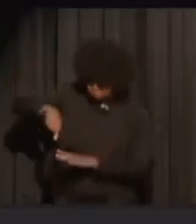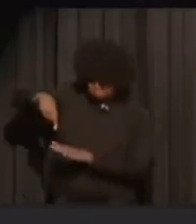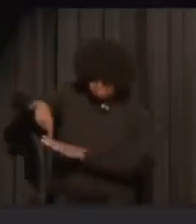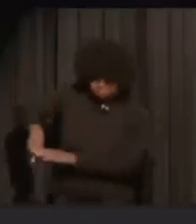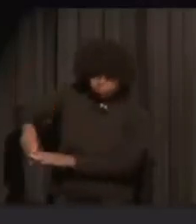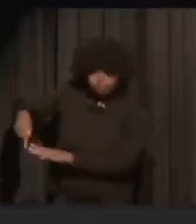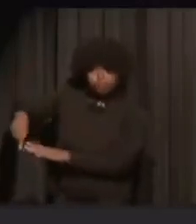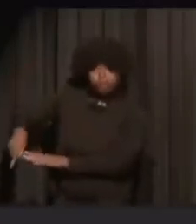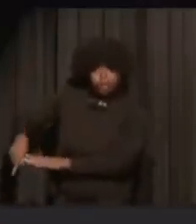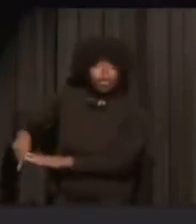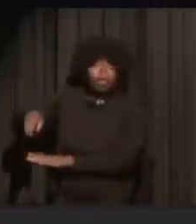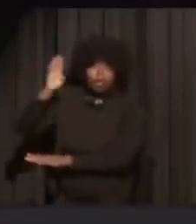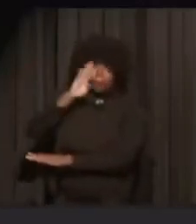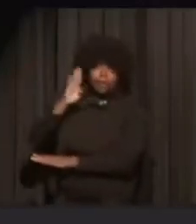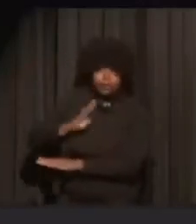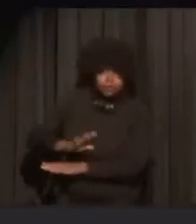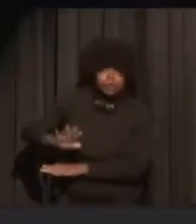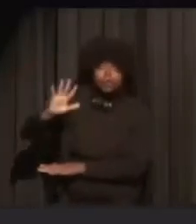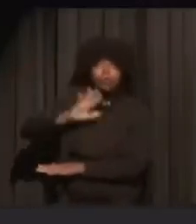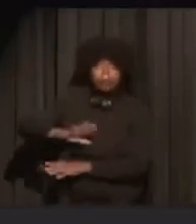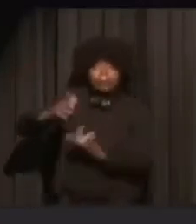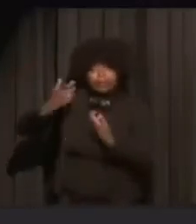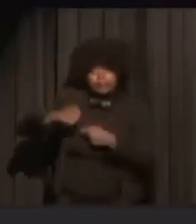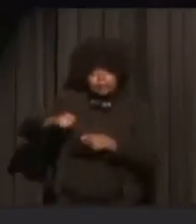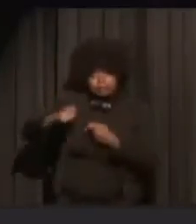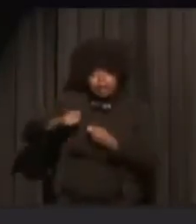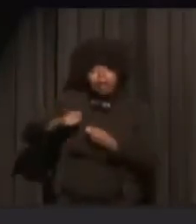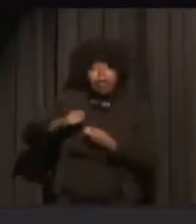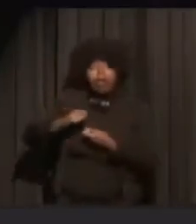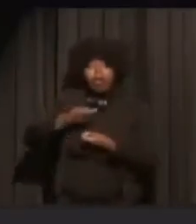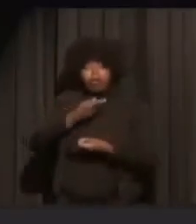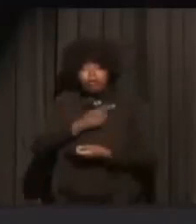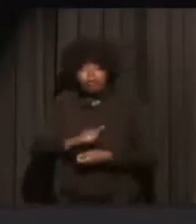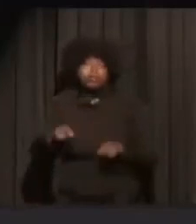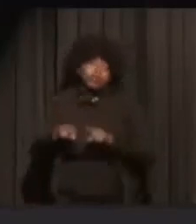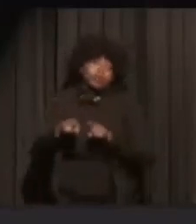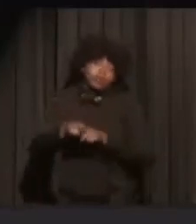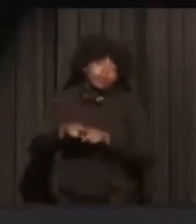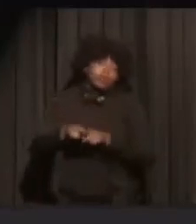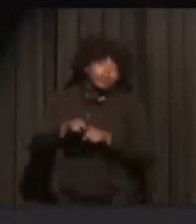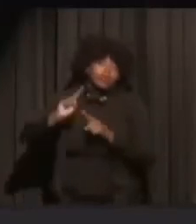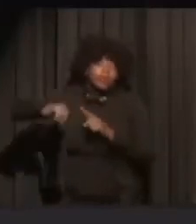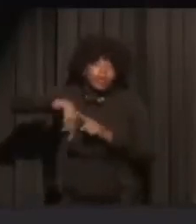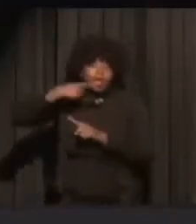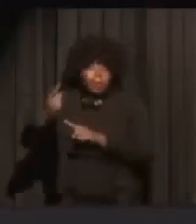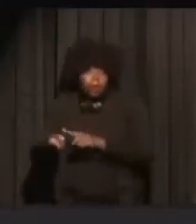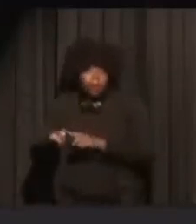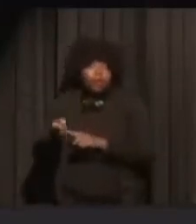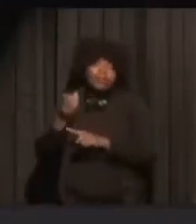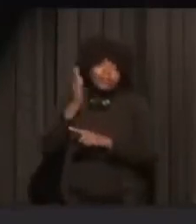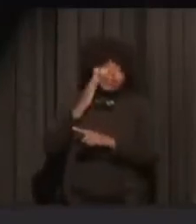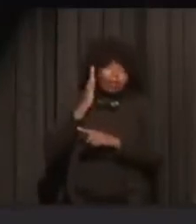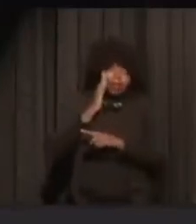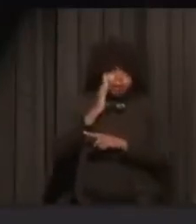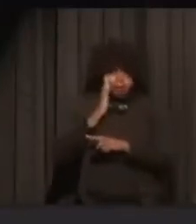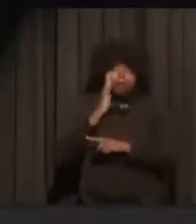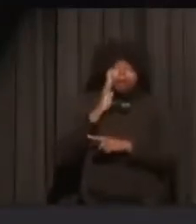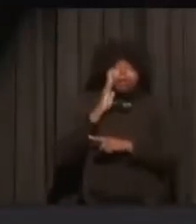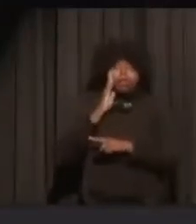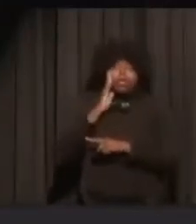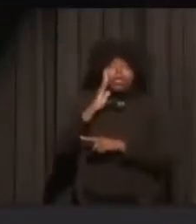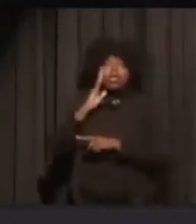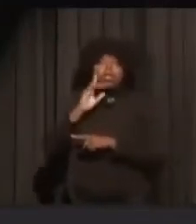terá que fazer a a gestão de uma decisão de estado brasileiro depois de uma descoberta depois de